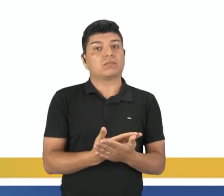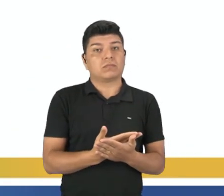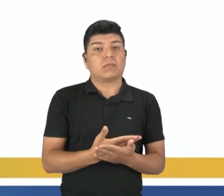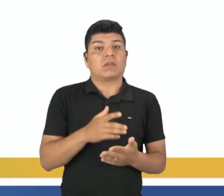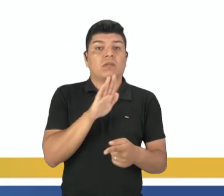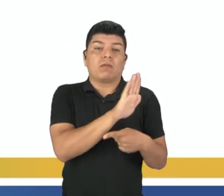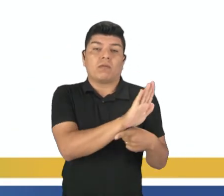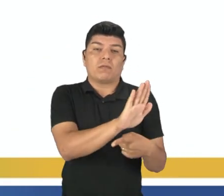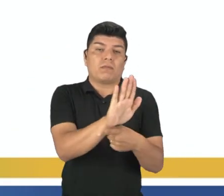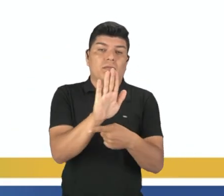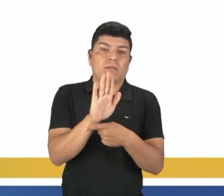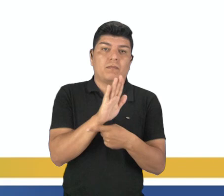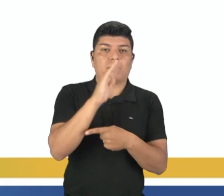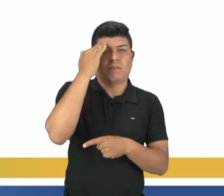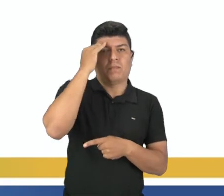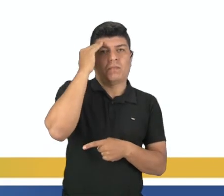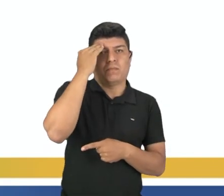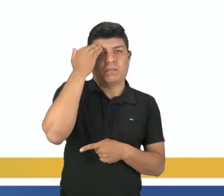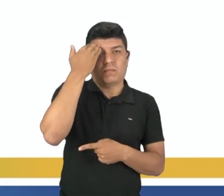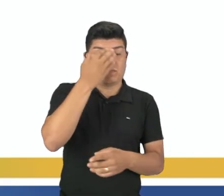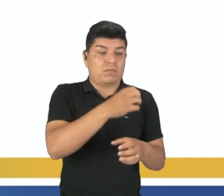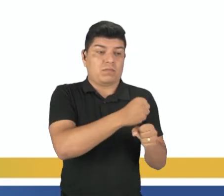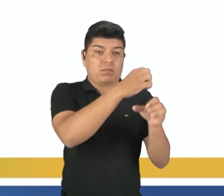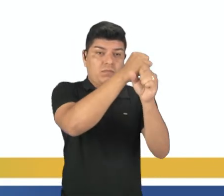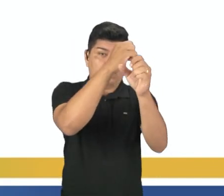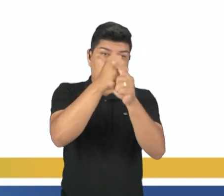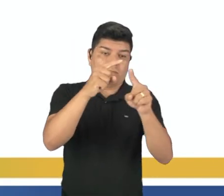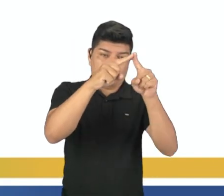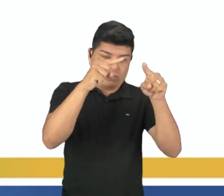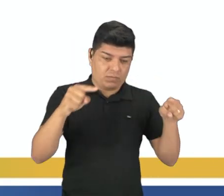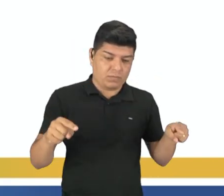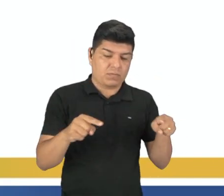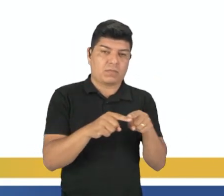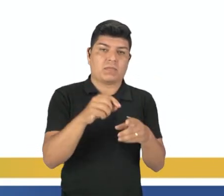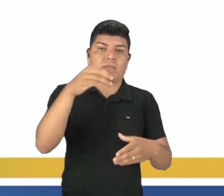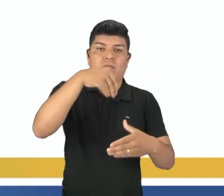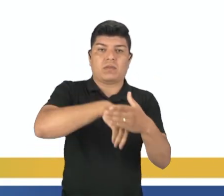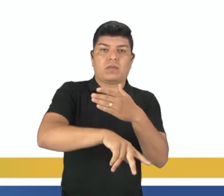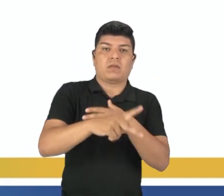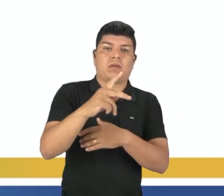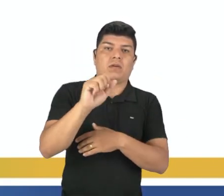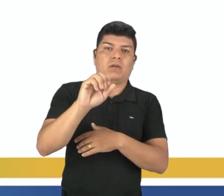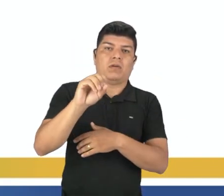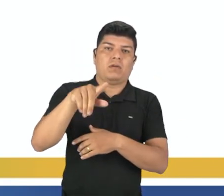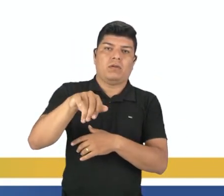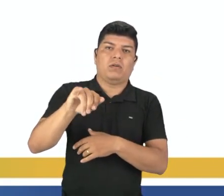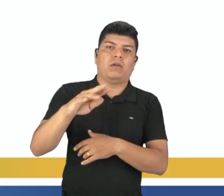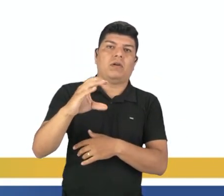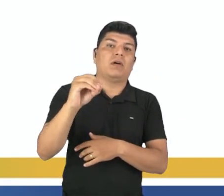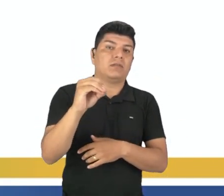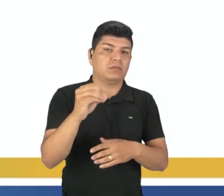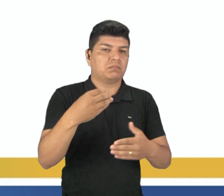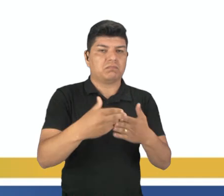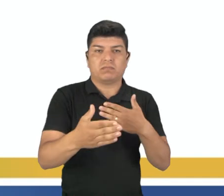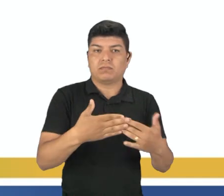vai auxiliar bastante aí no entendimento das somas dos ângulos internos de um polígono qualquer